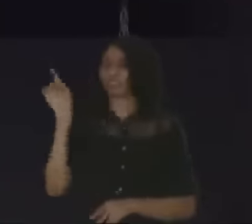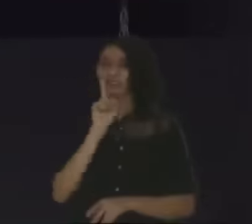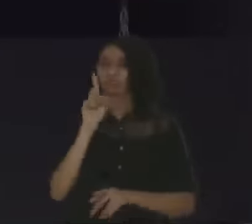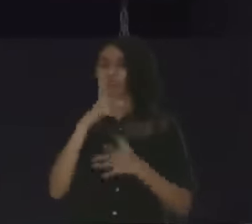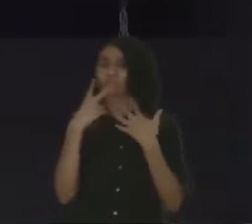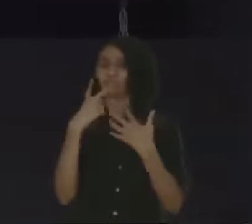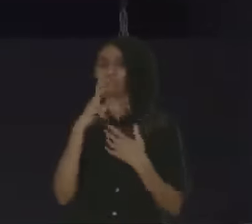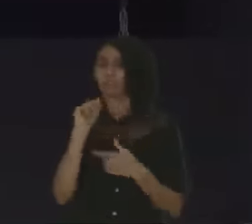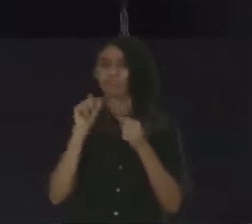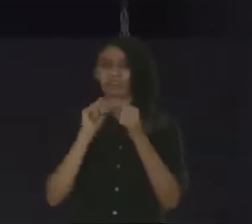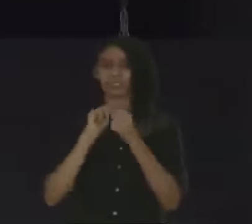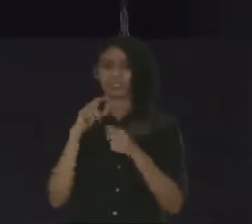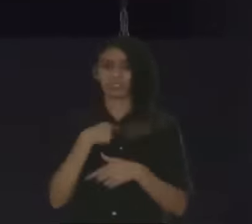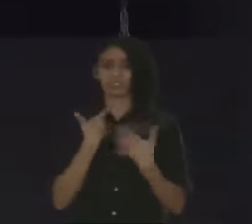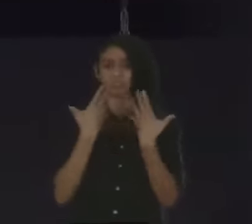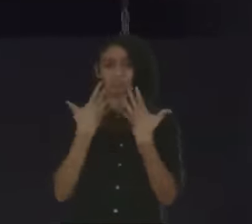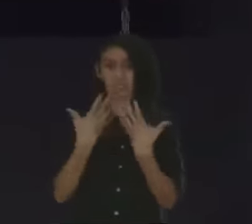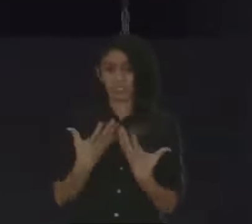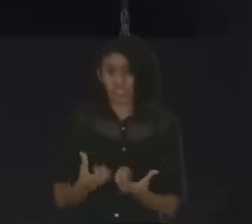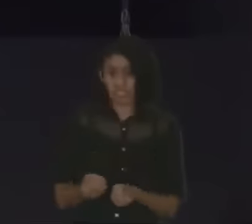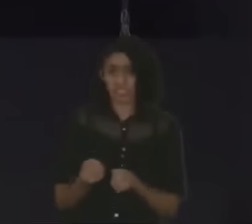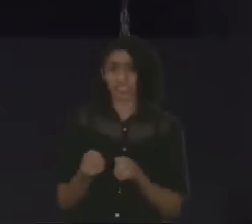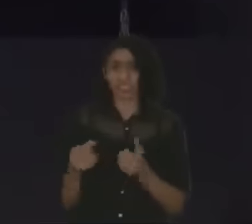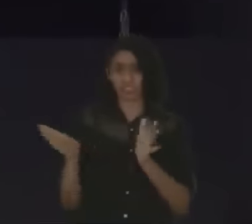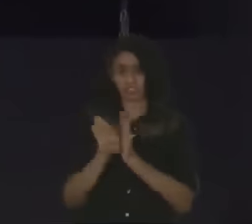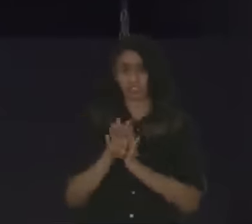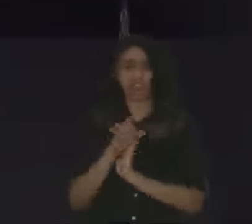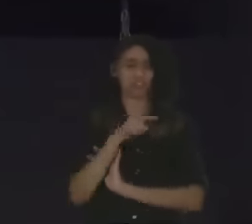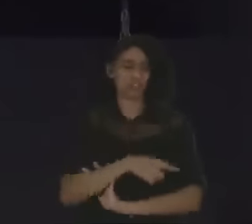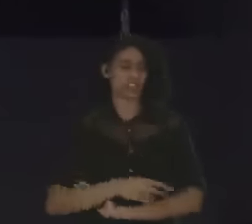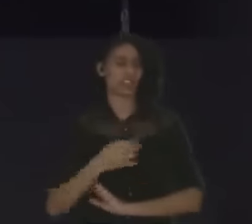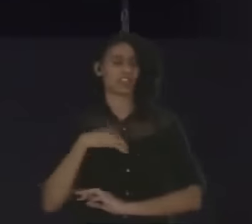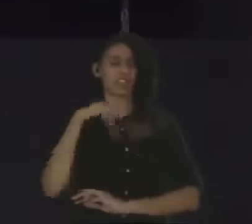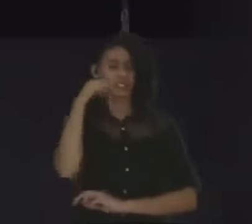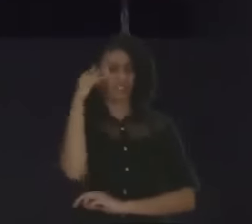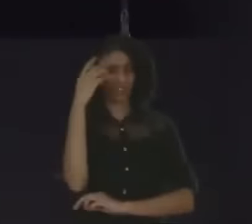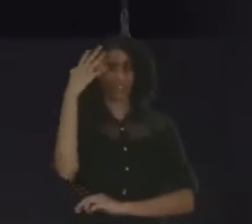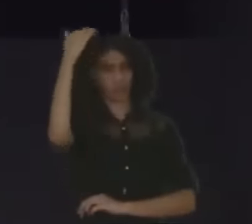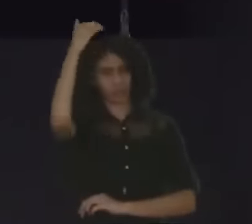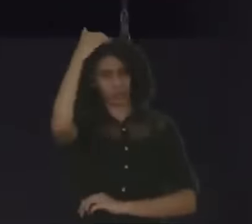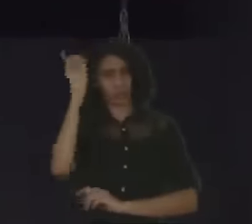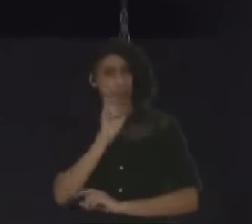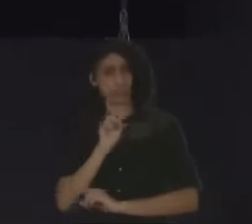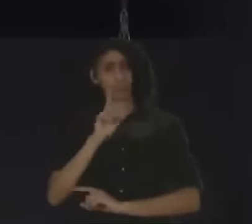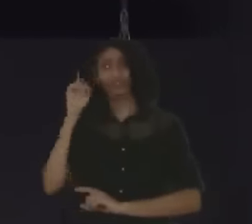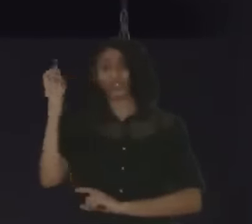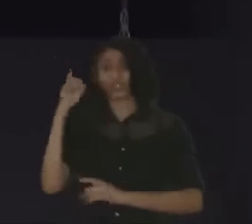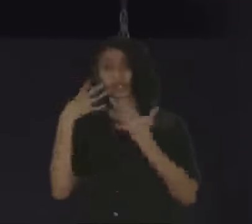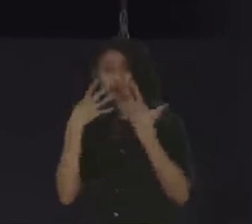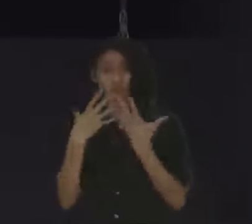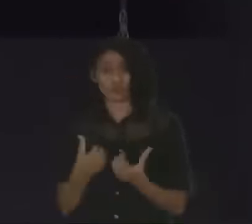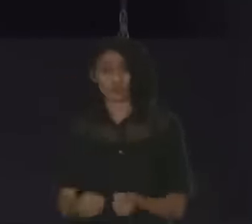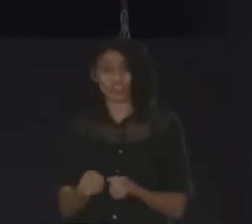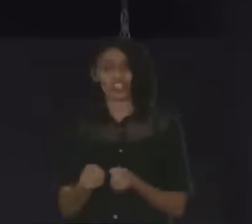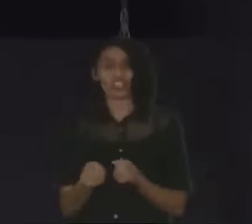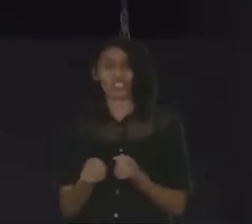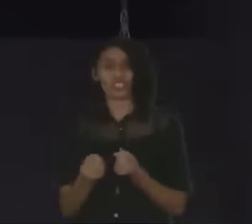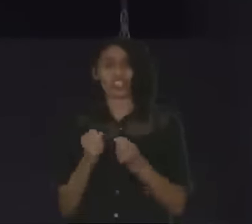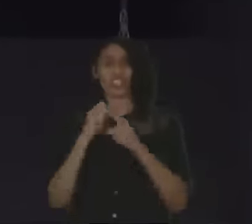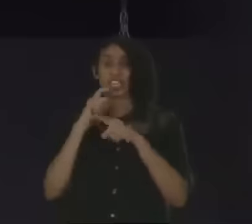nos receber com vergonha e culpa ele vai nos receber com amor com aceitação e logo em seguida ele vai levar